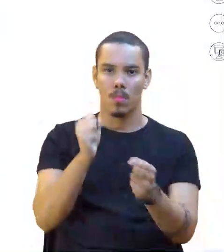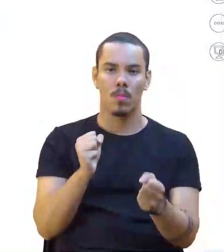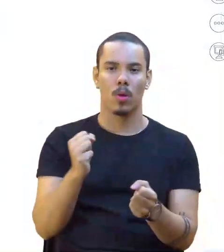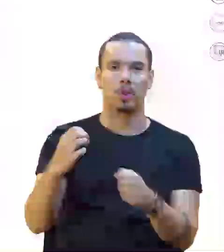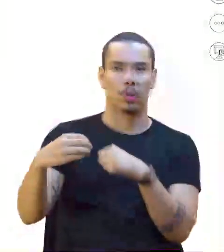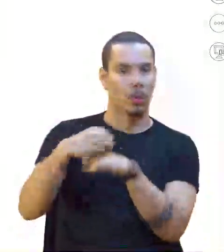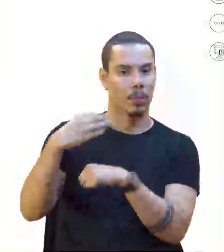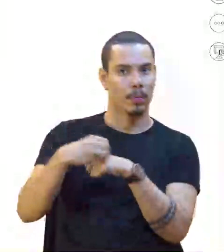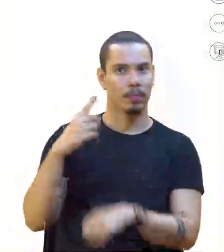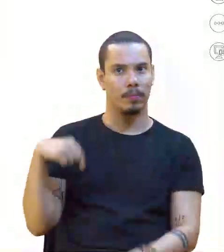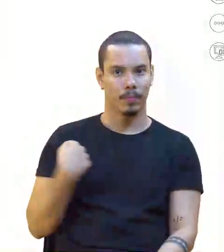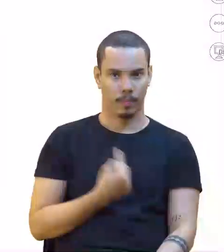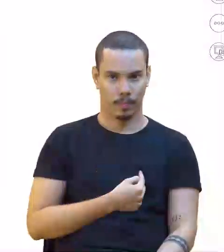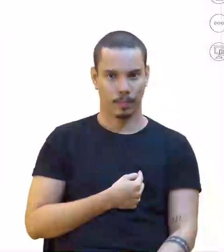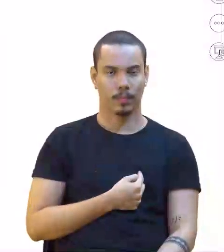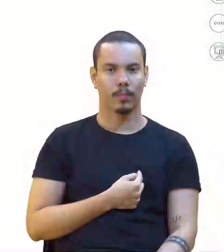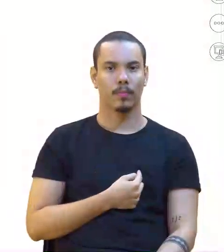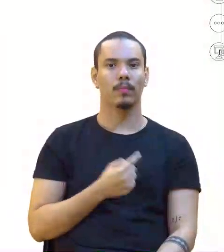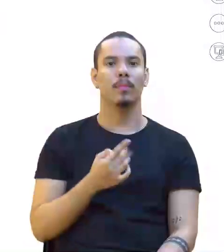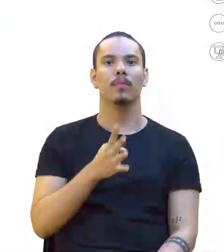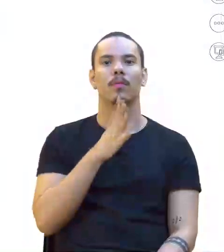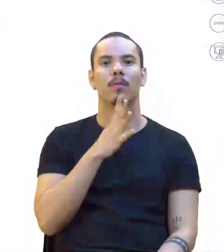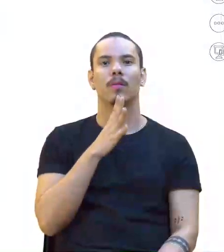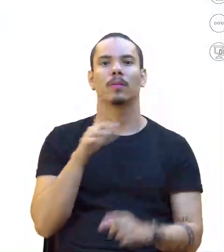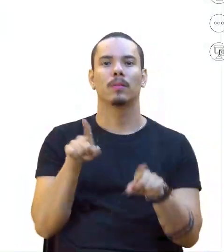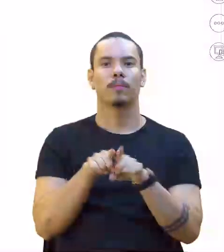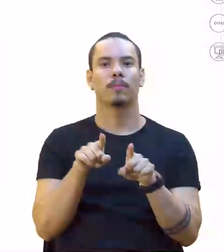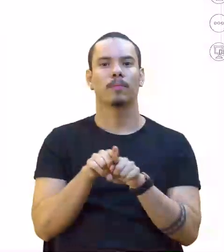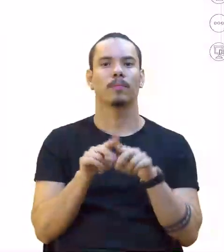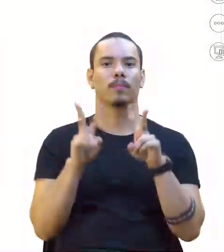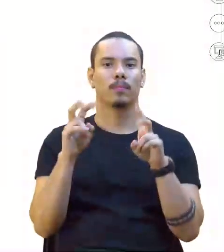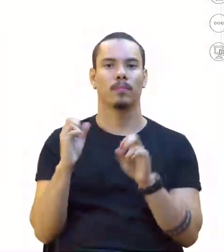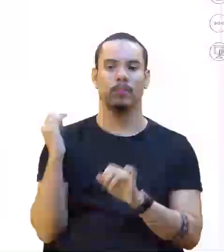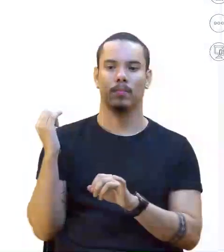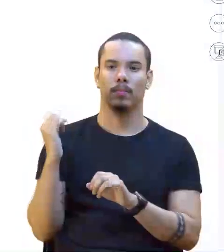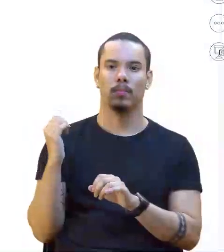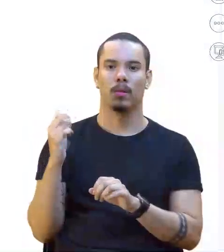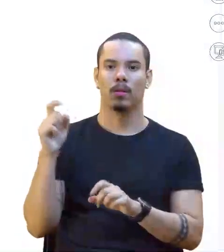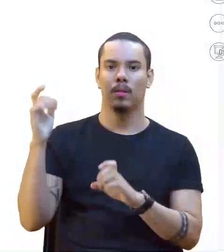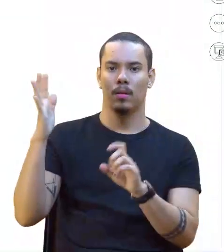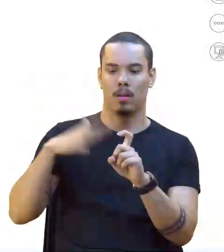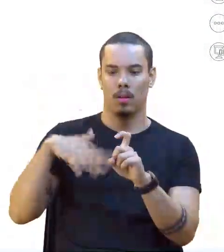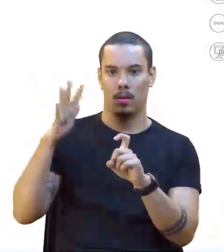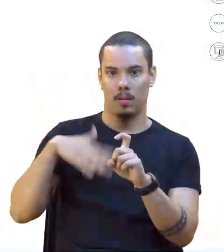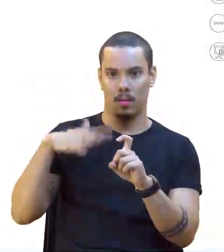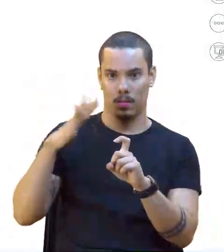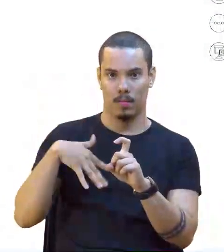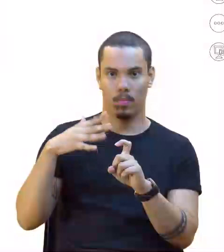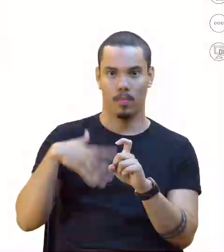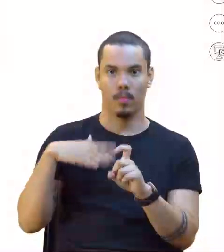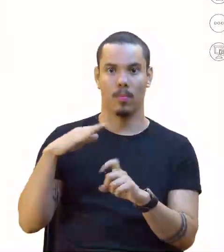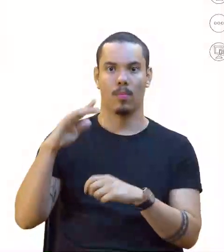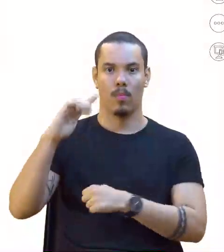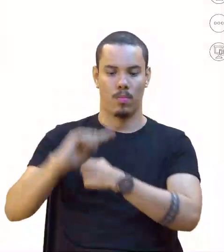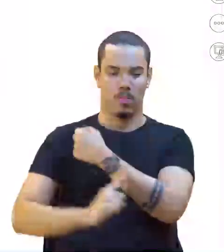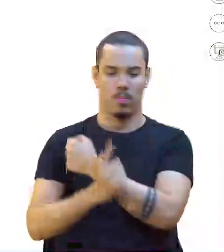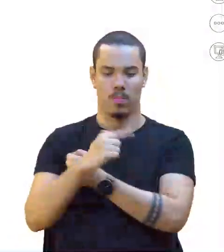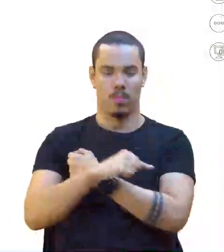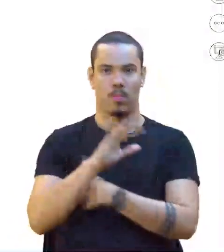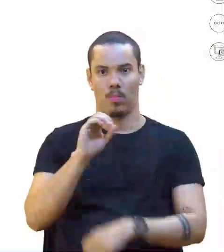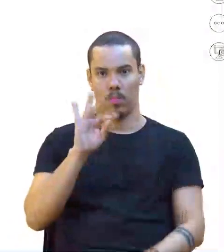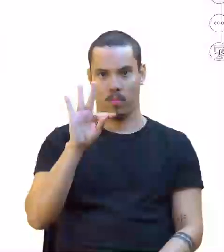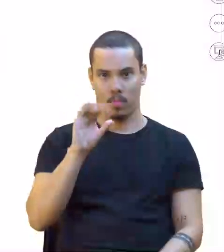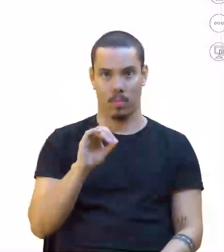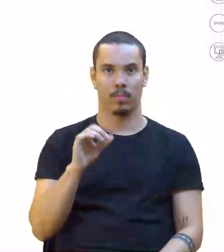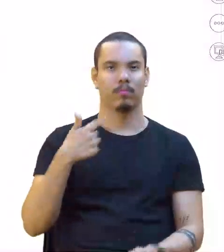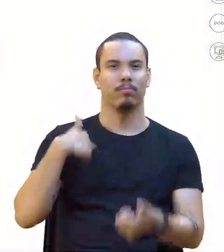gente? Então vamos conhecer um pouquinho da lenda do boto cor-de-rosa, né? Reza a lenda que o boto cor-de-rosa,